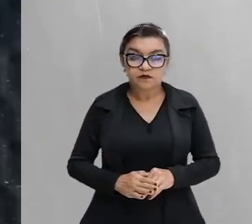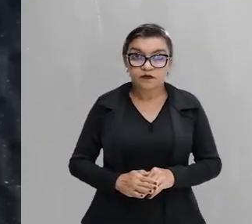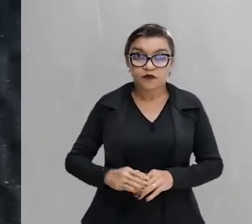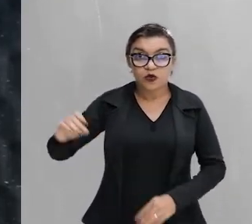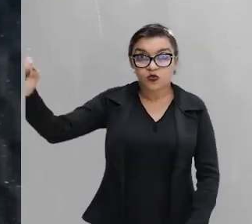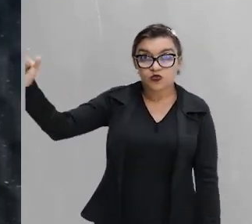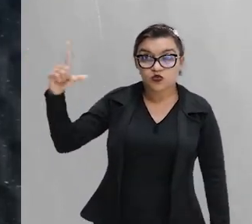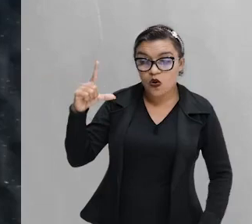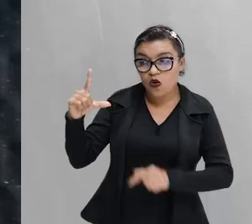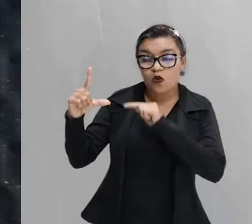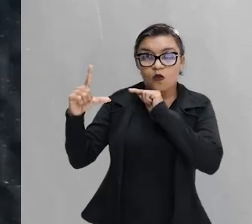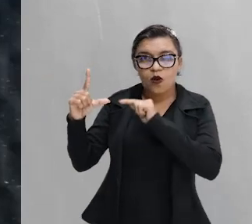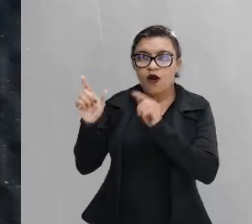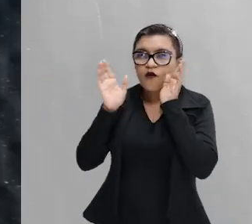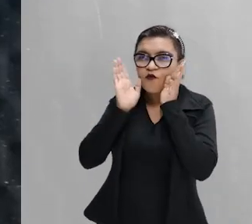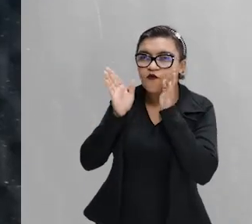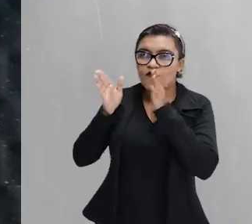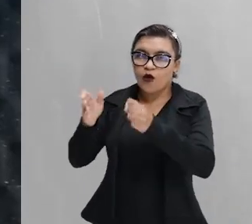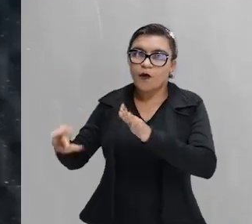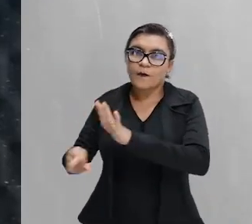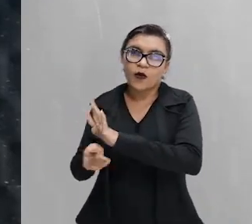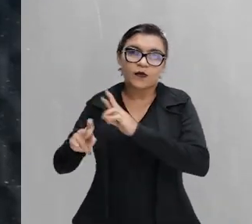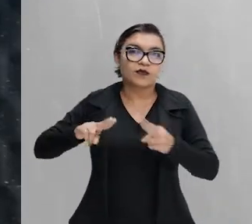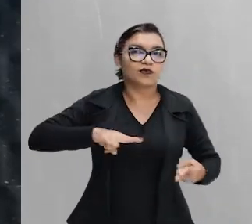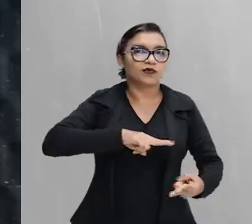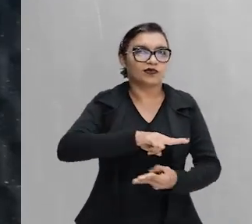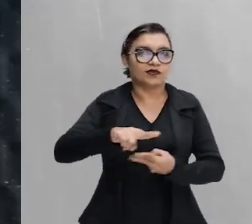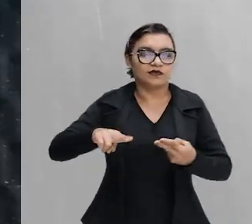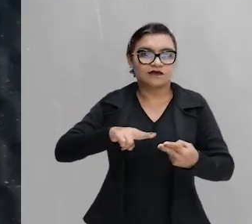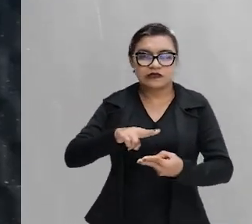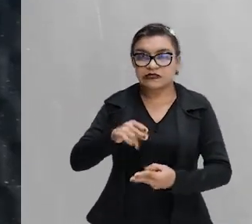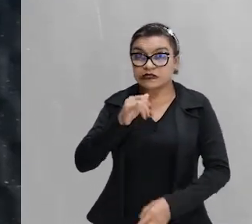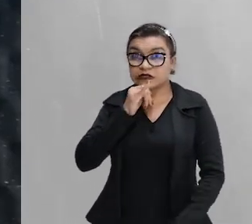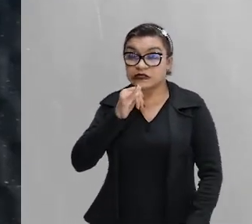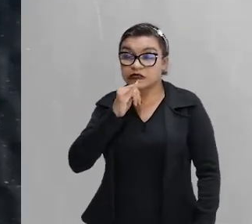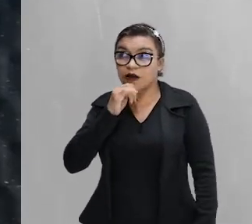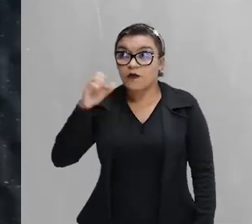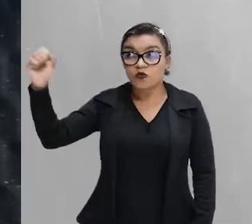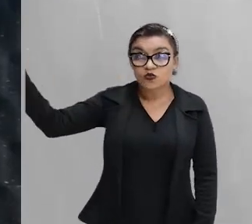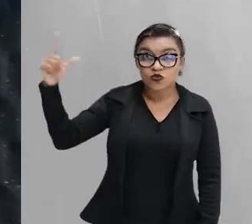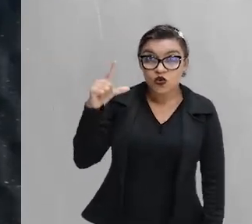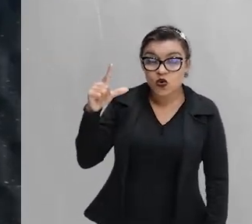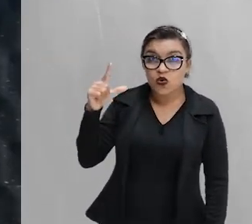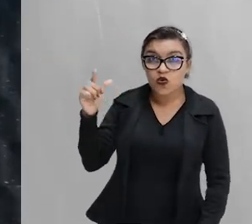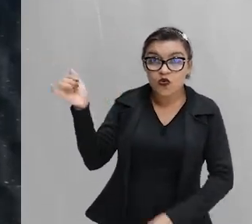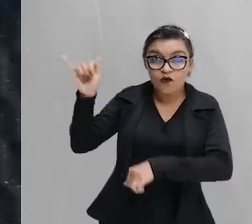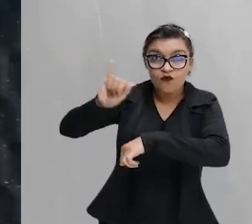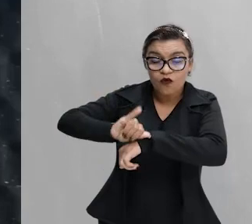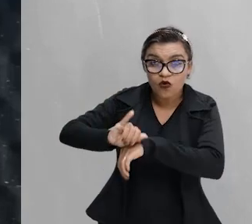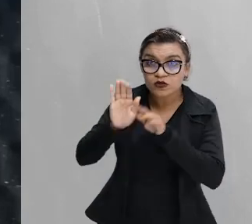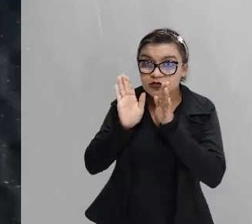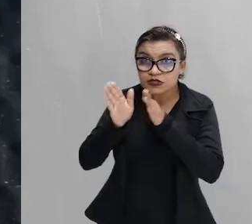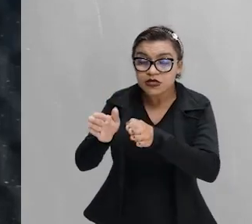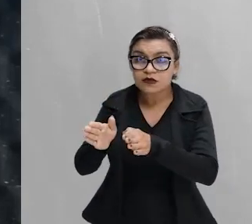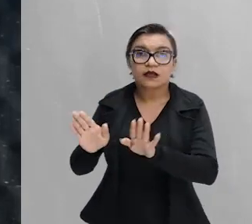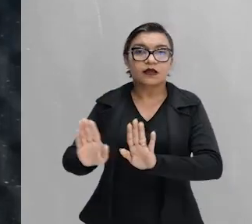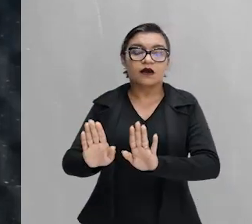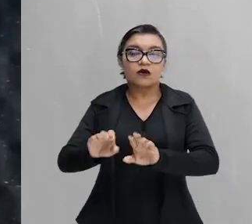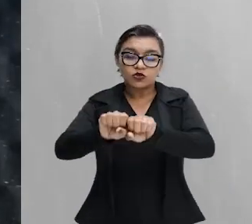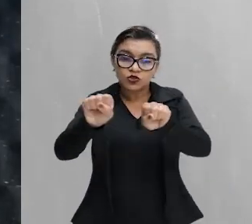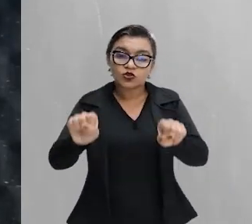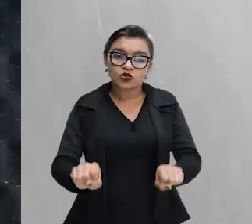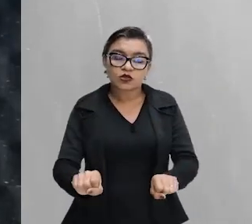centro do universo. Nós sabemos hoje em dia que o Sol não está no centro do universo, mas ele também faz parte de um